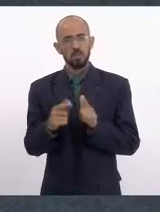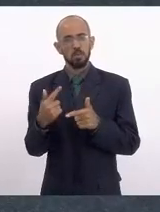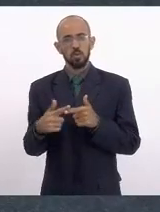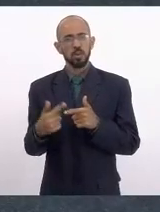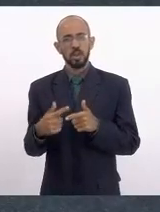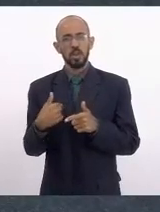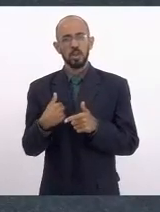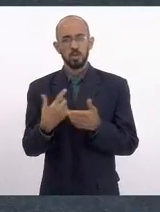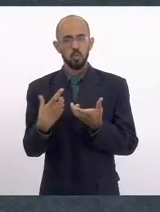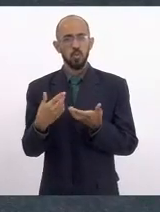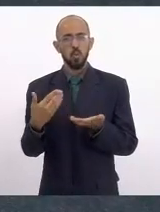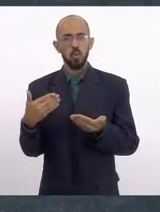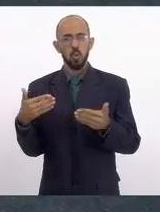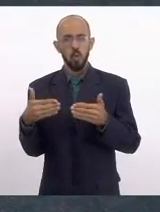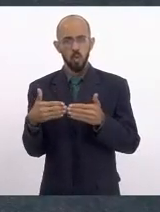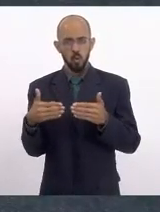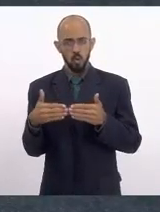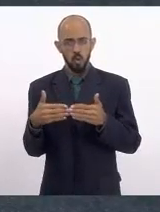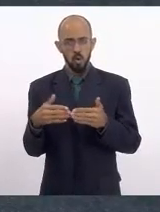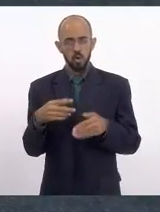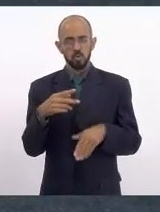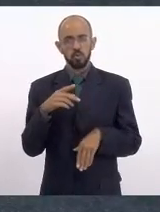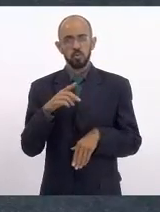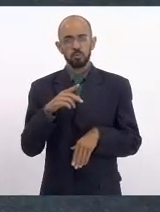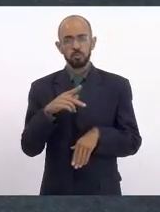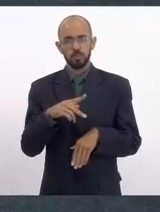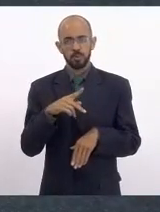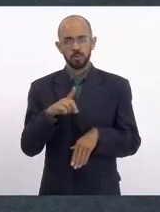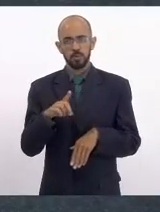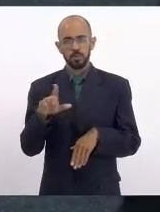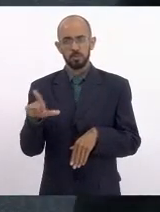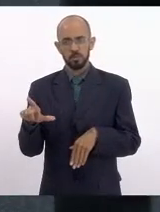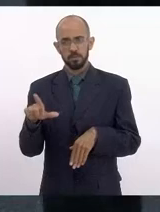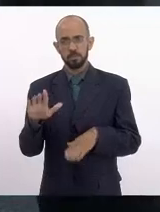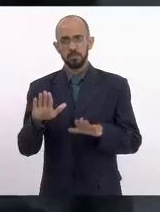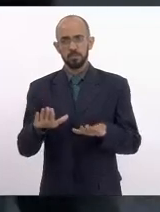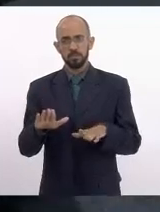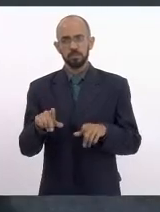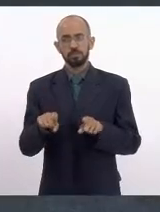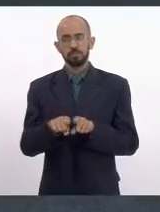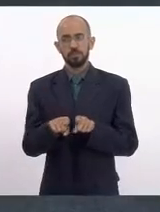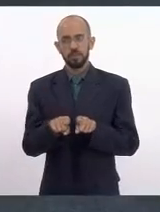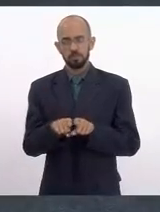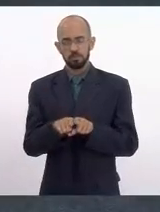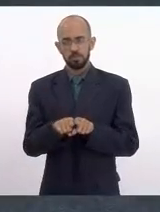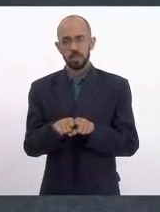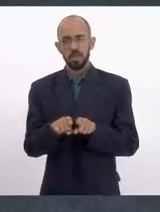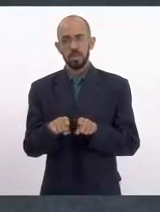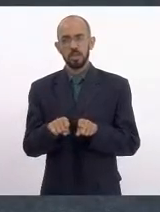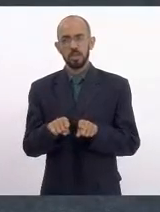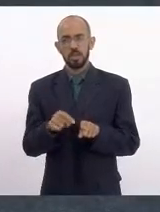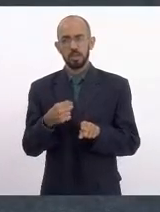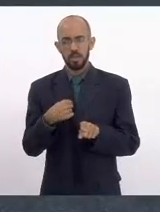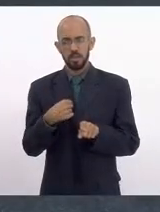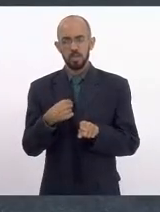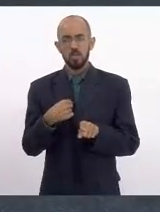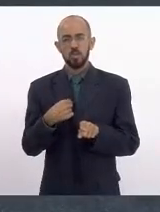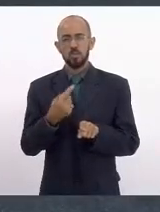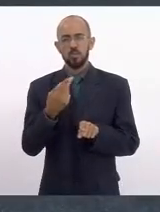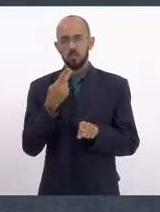que eu sou favorável pdl que nós estamos voltando 65 201/2020 um como eu subscrevo integralmente